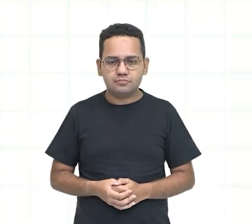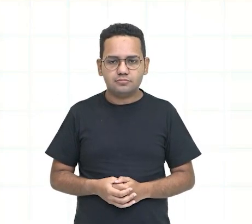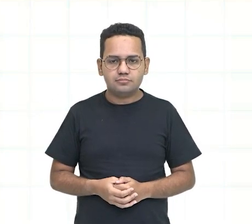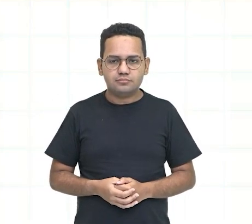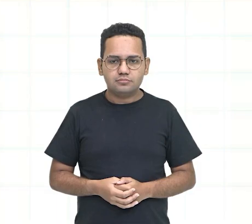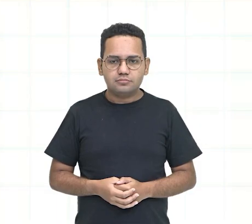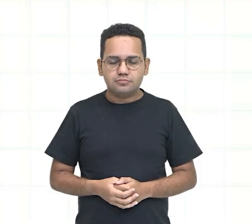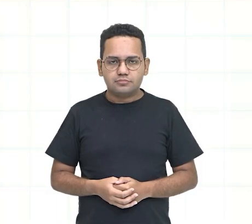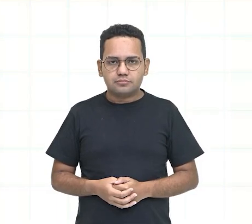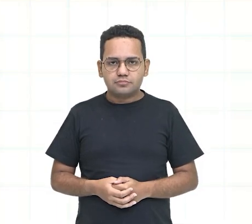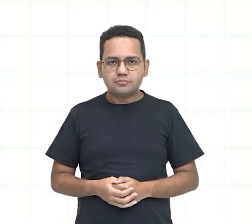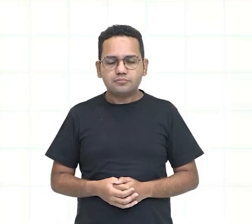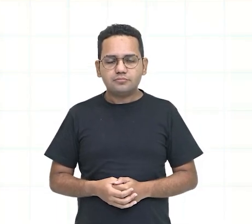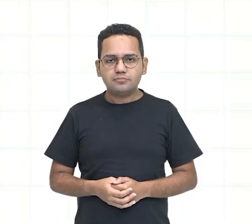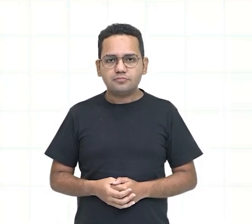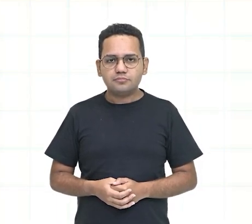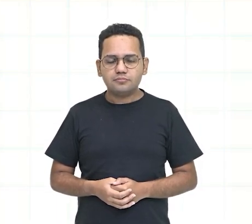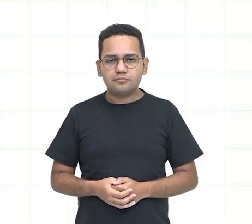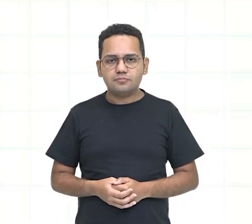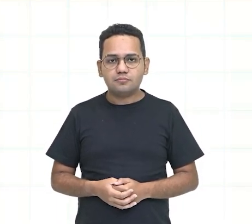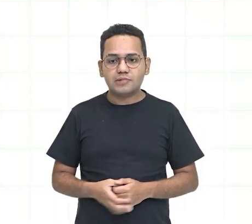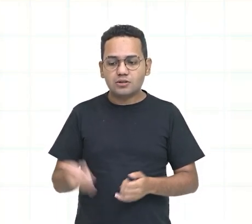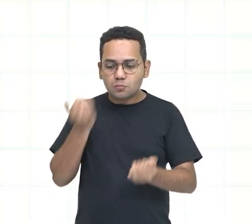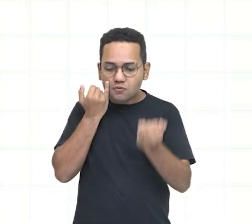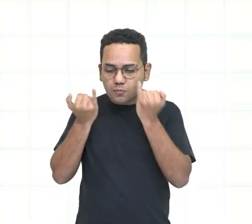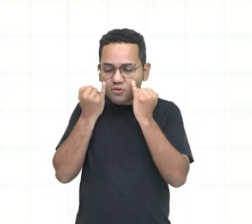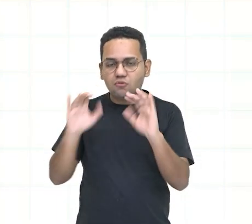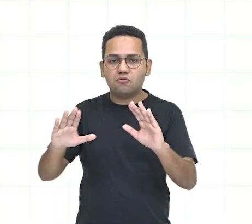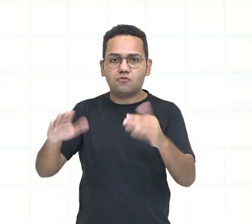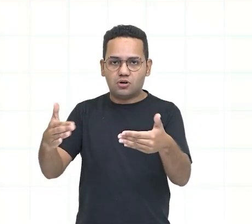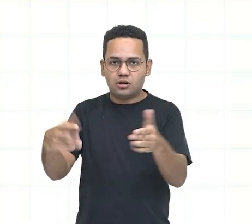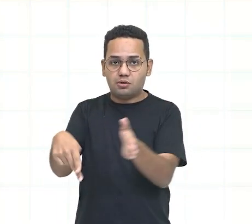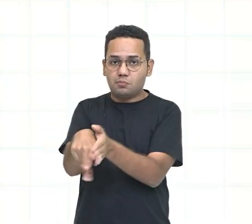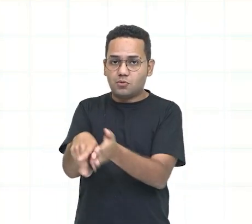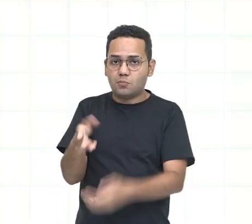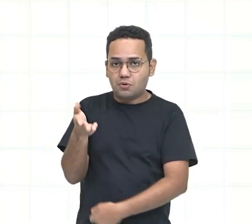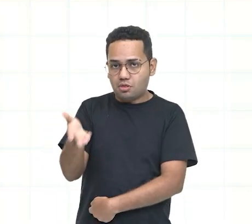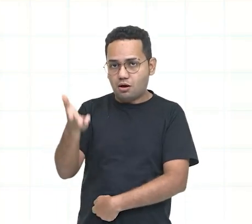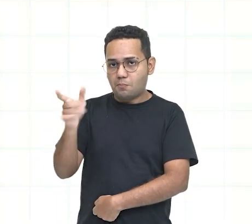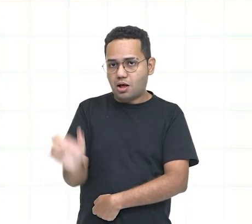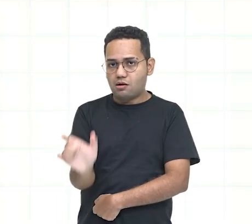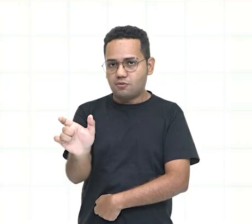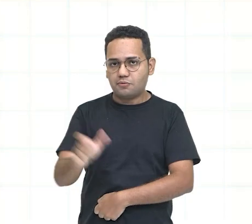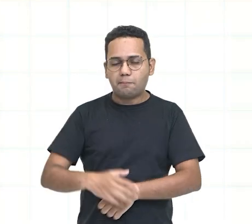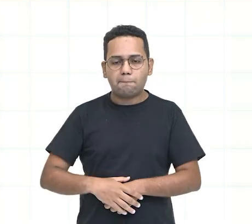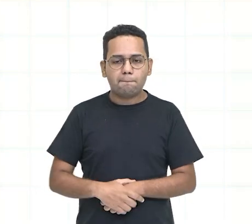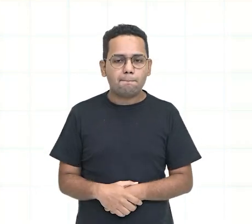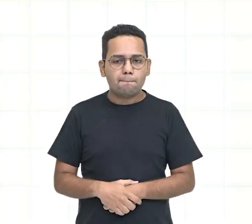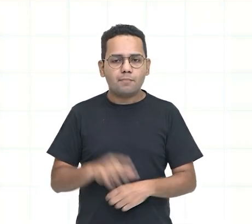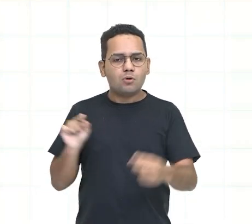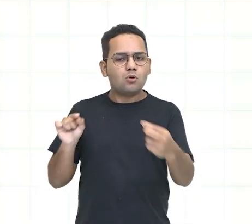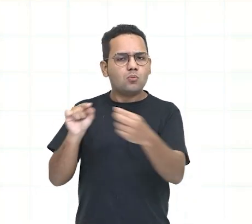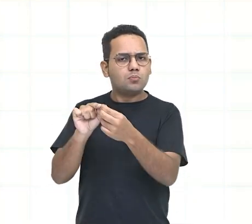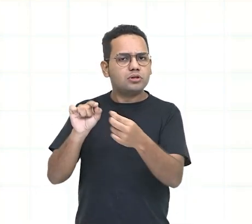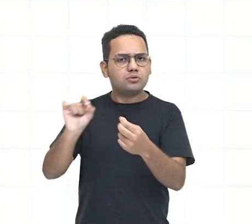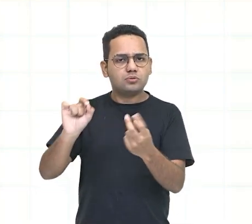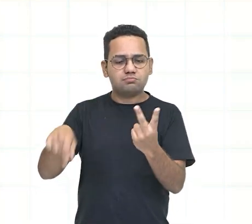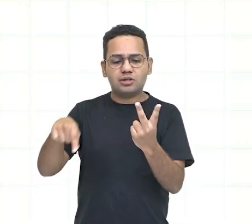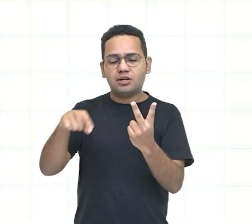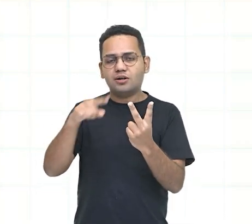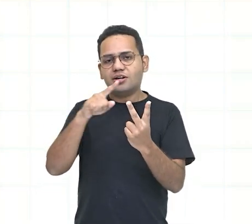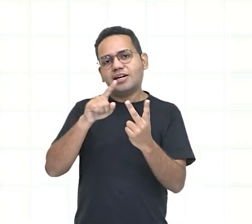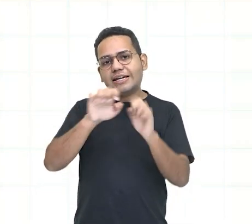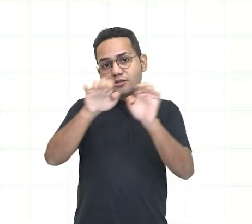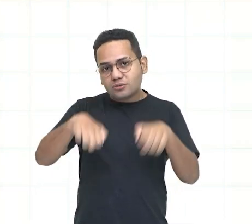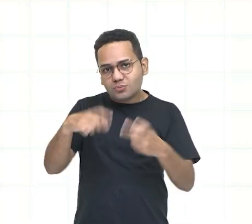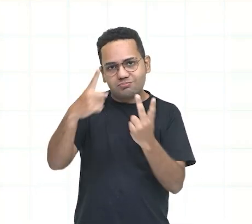Então, ele vai indicar sempre, passar um sentido específico para o verbo principal, que nessa estrutura, né, da condicional do tipo 2,